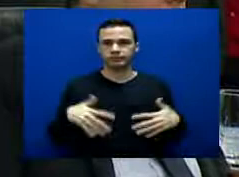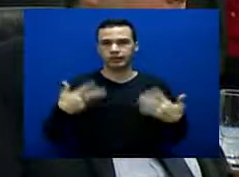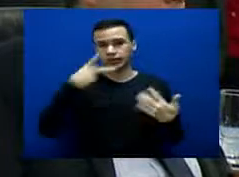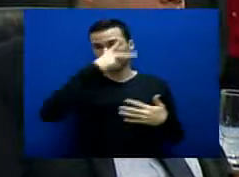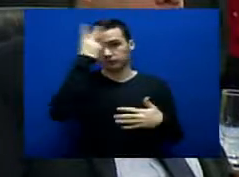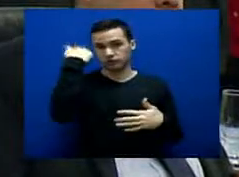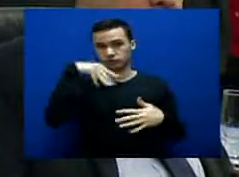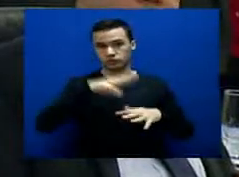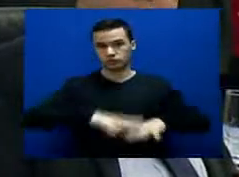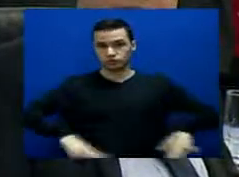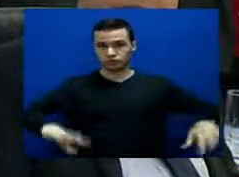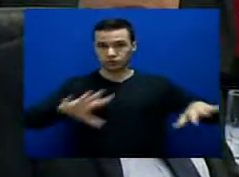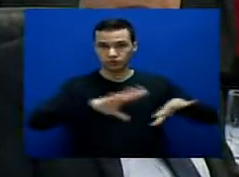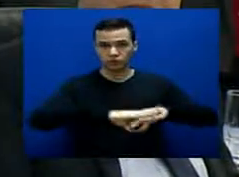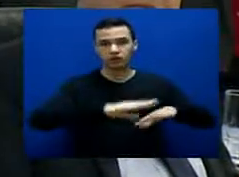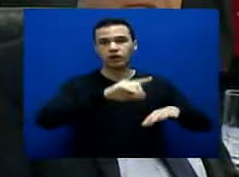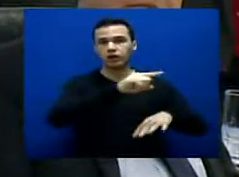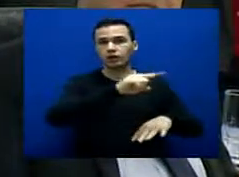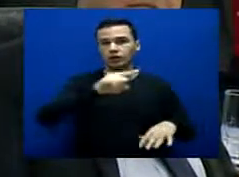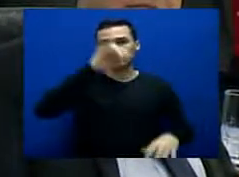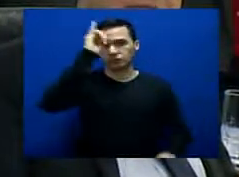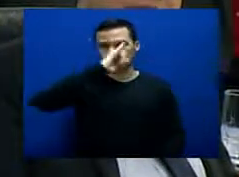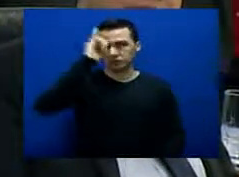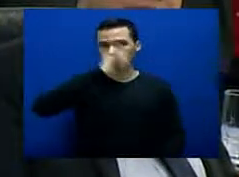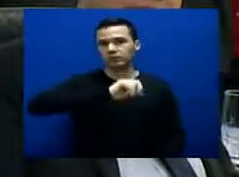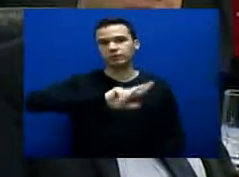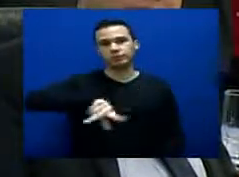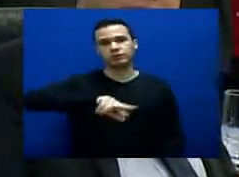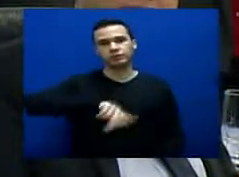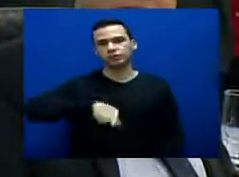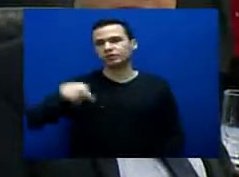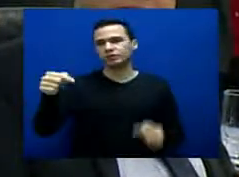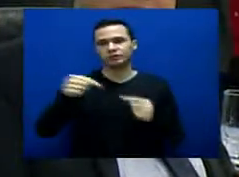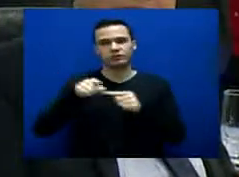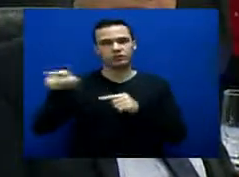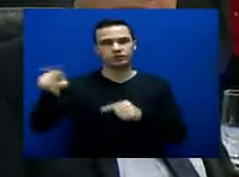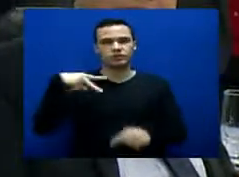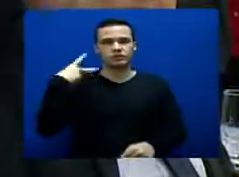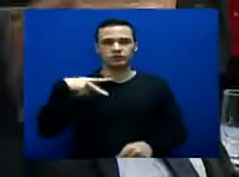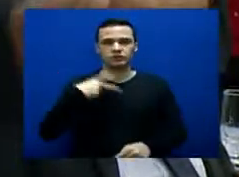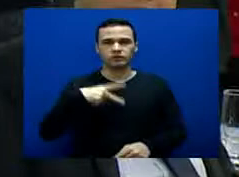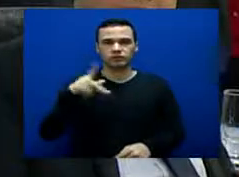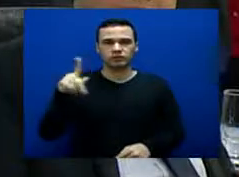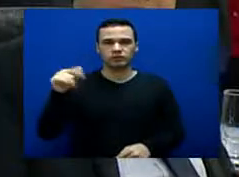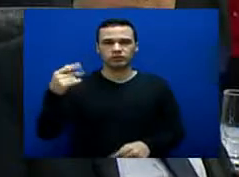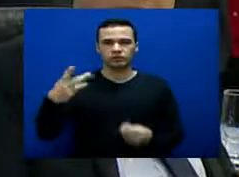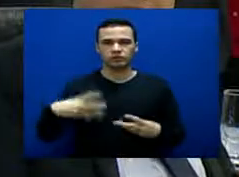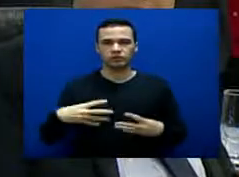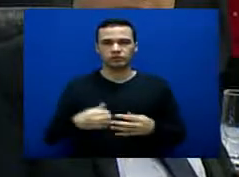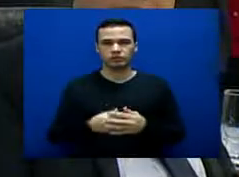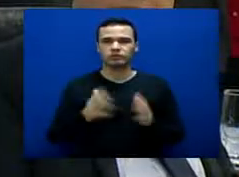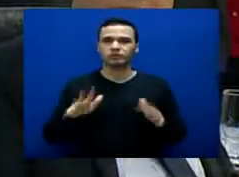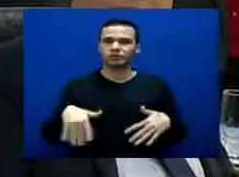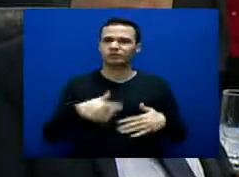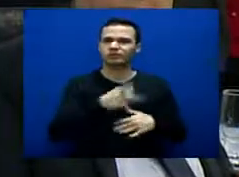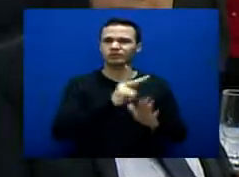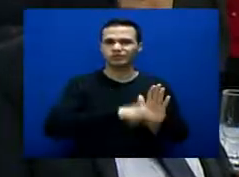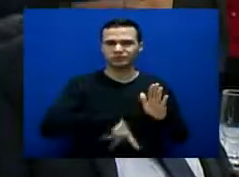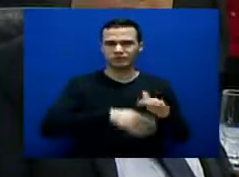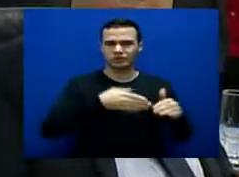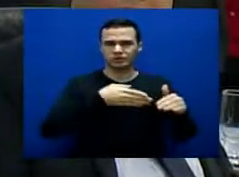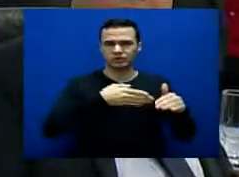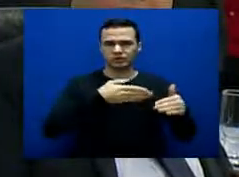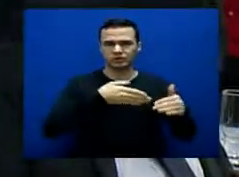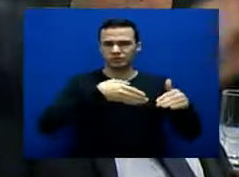povo, senhor presidente, o povo não é bobo, disse muito bem o vereador Périx. Então assim, vamos enterrar de vez esse